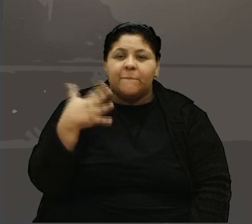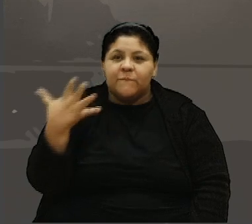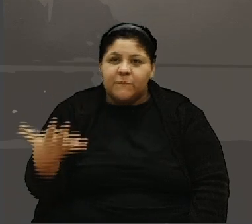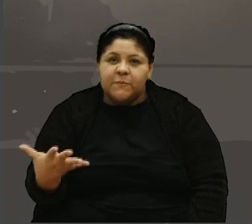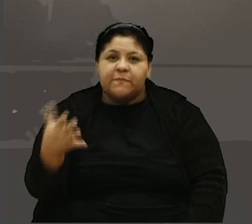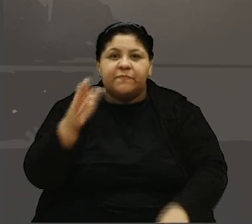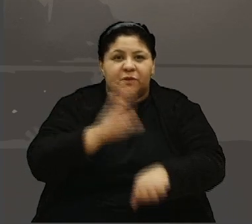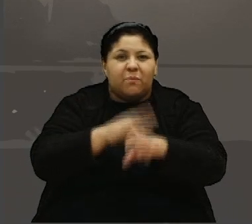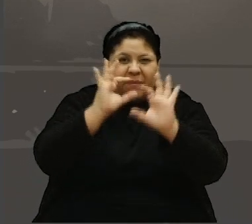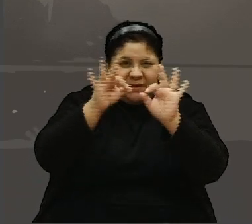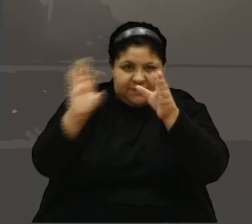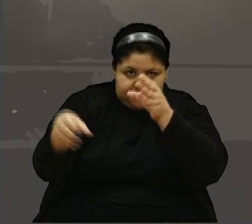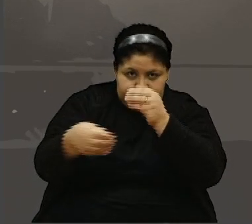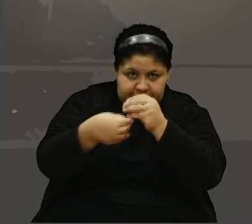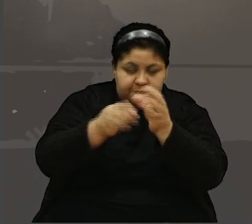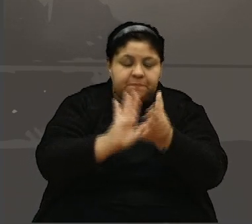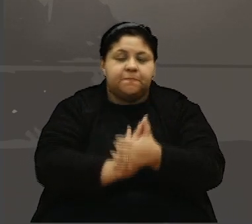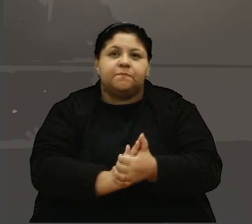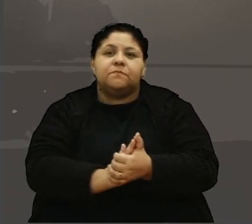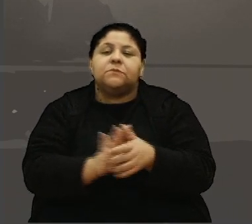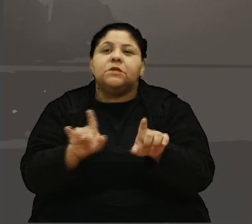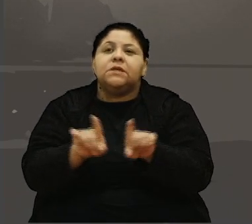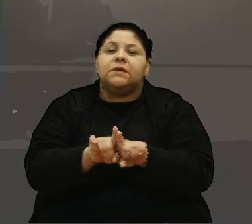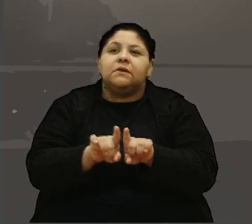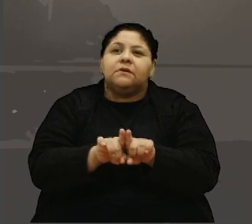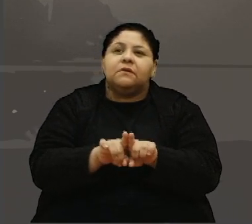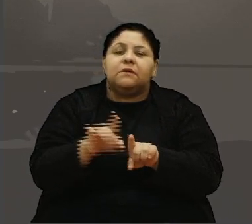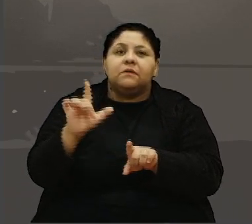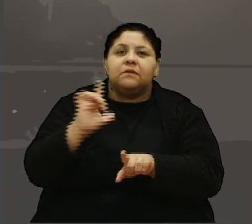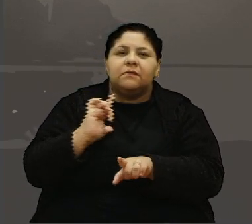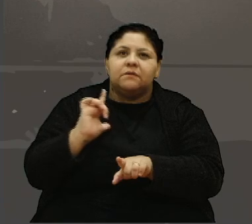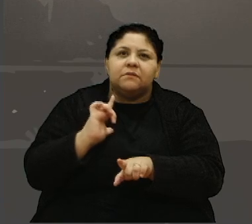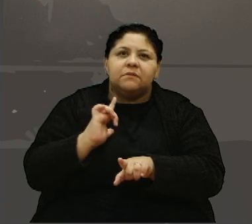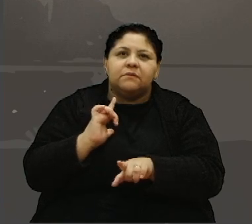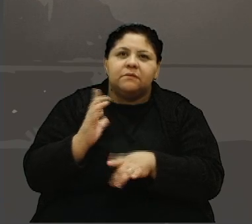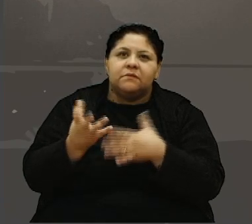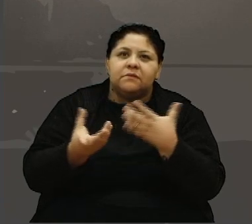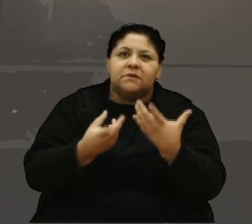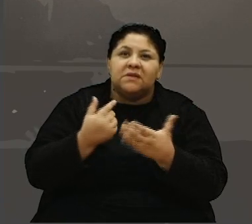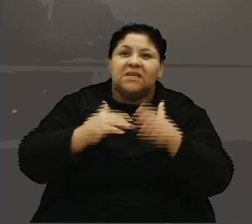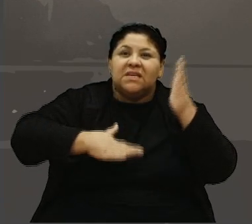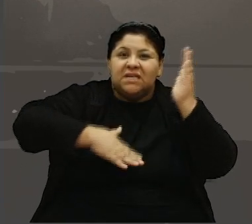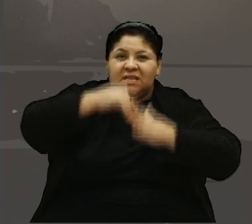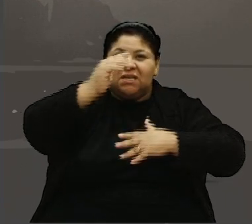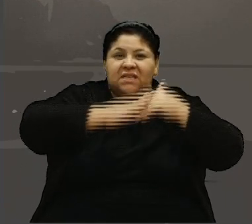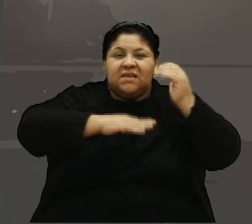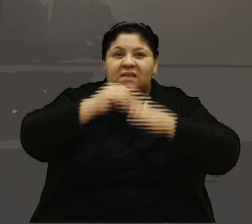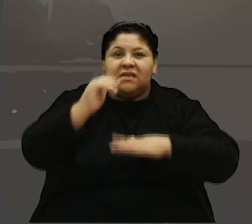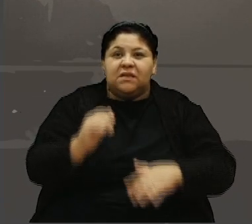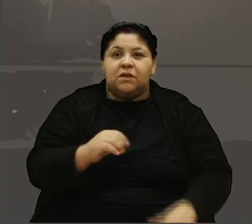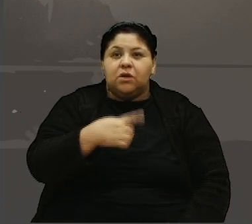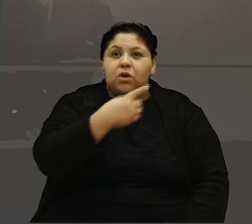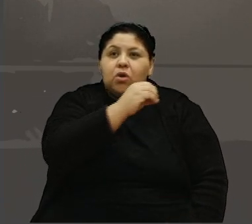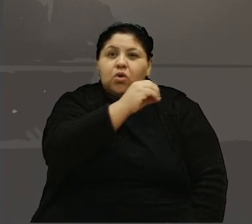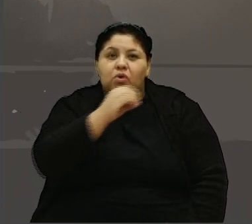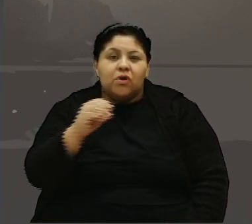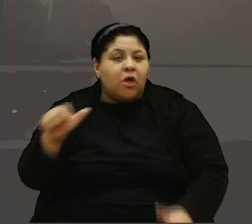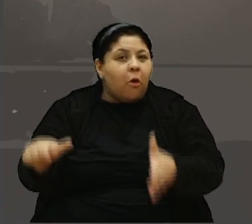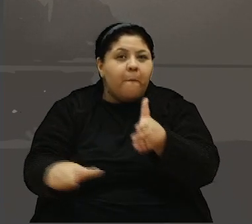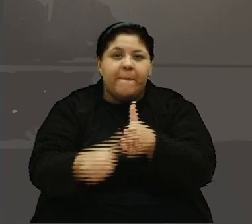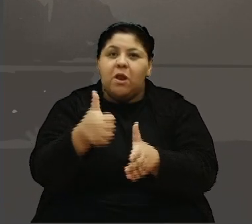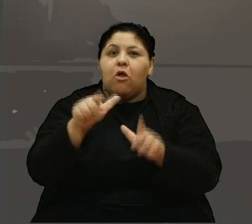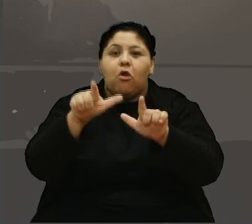momento oportuno já lhe concedo, em casos, então, onde nós temos estas práticas, o Disque 100 é o melhor canal para se